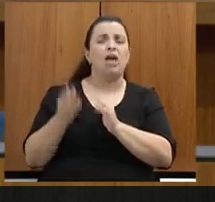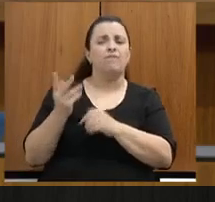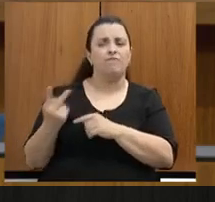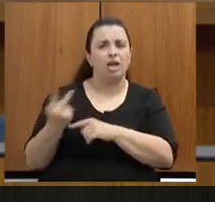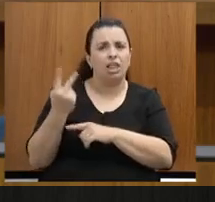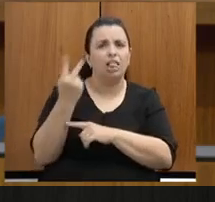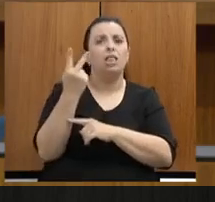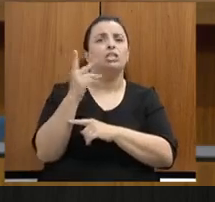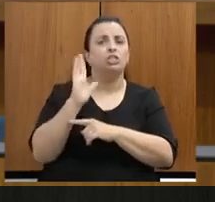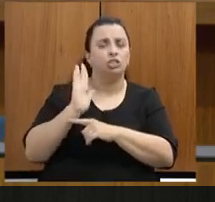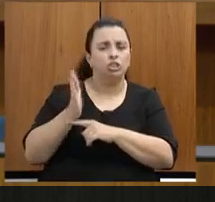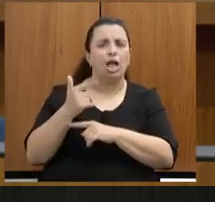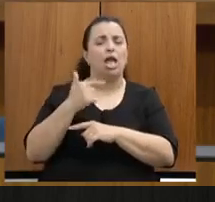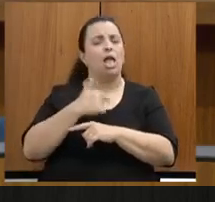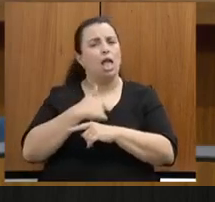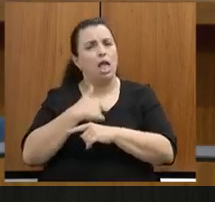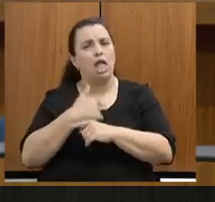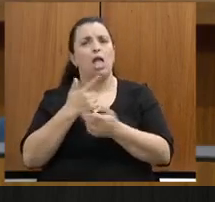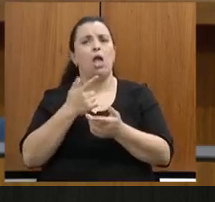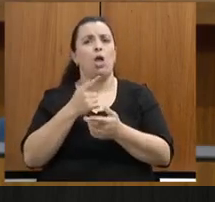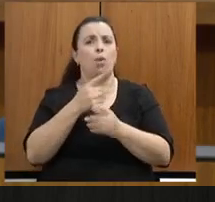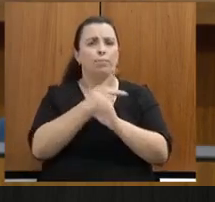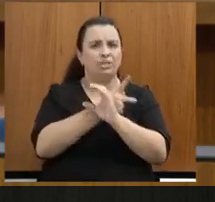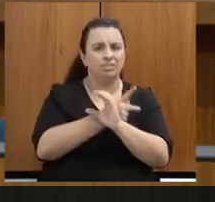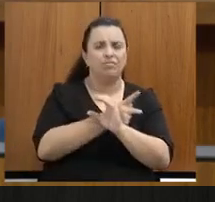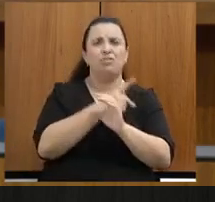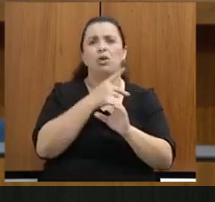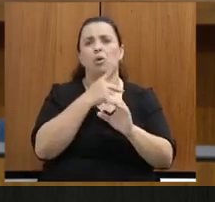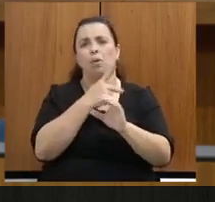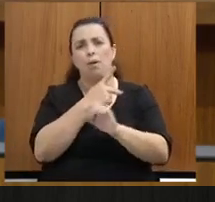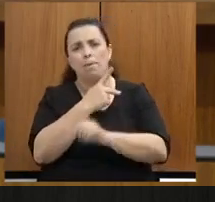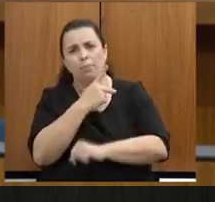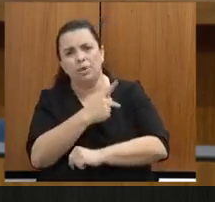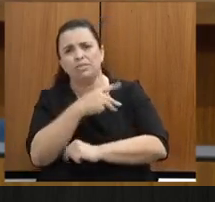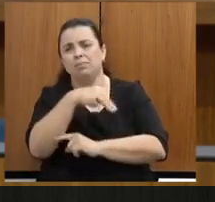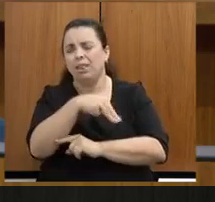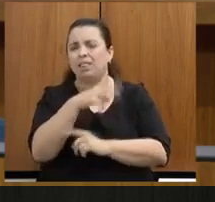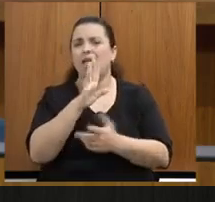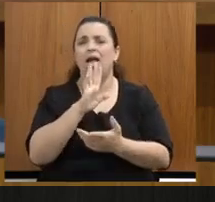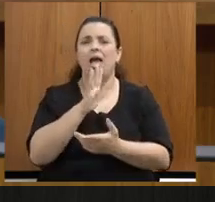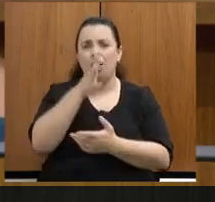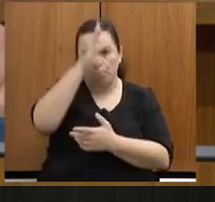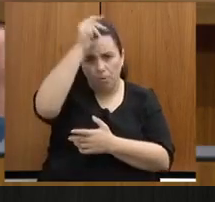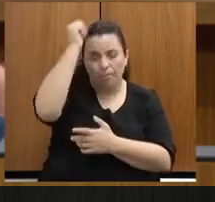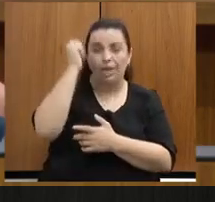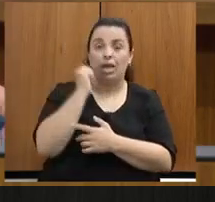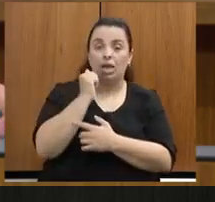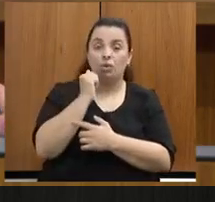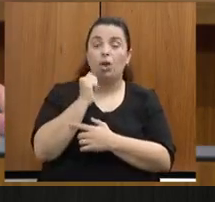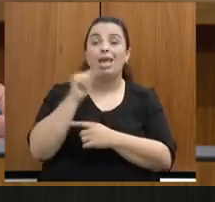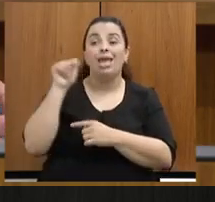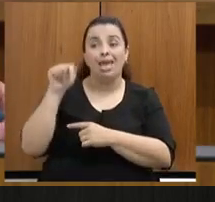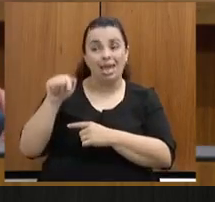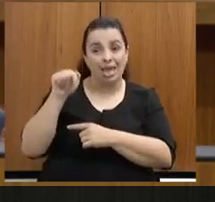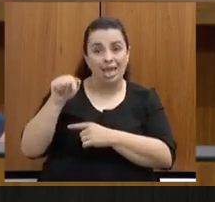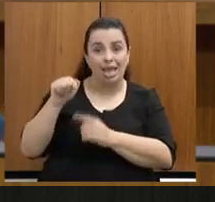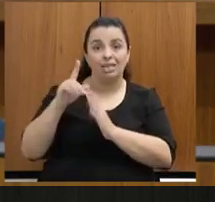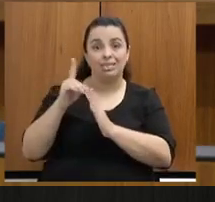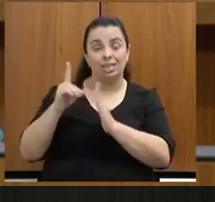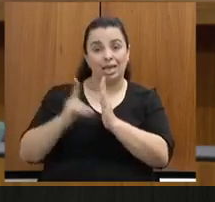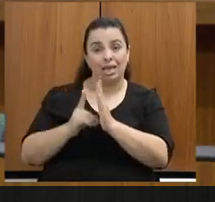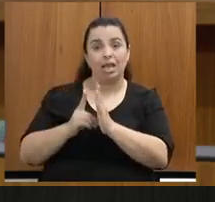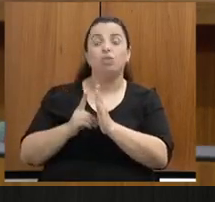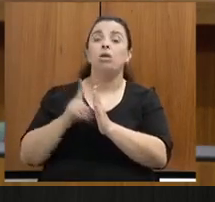bombeiros e do secretário nos próximos dias esse decreto que trata da a sagrada de